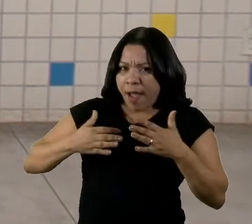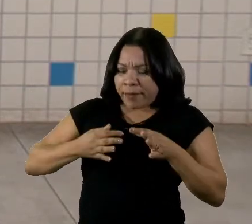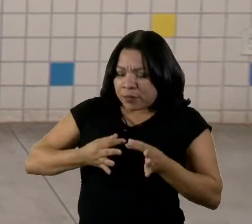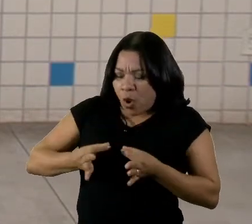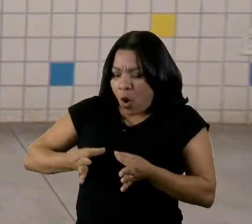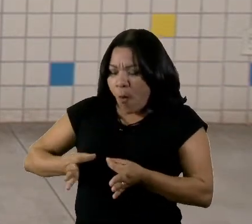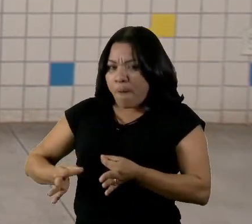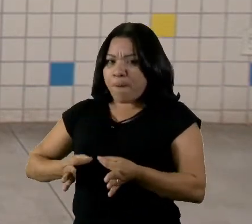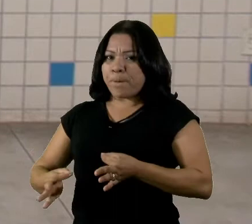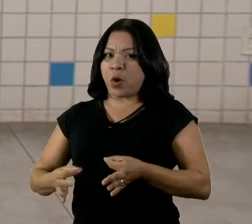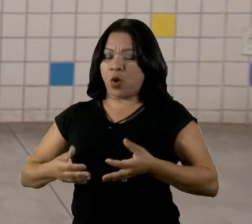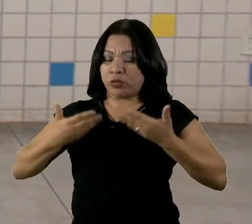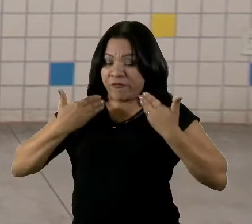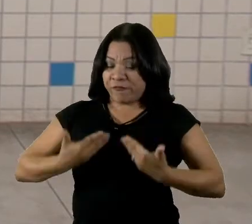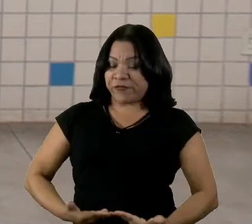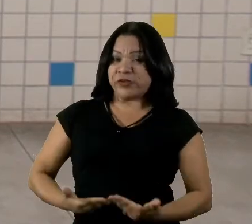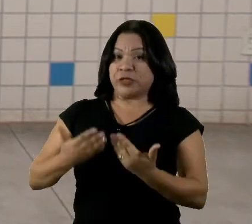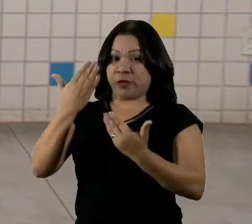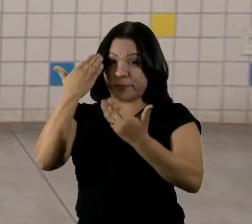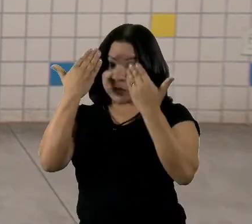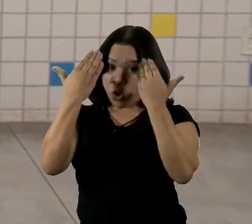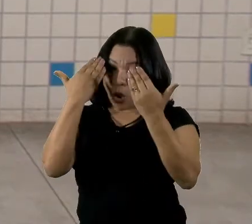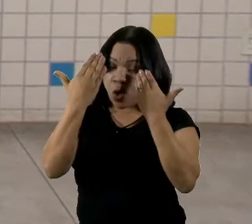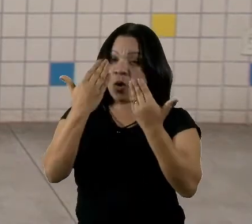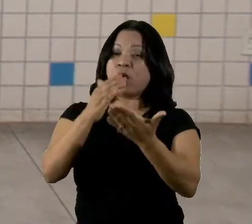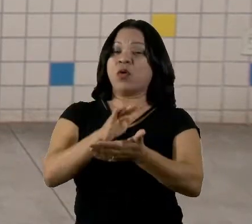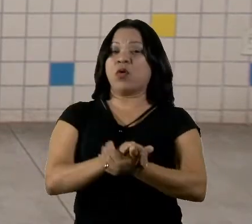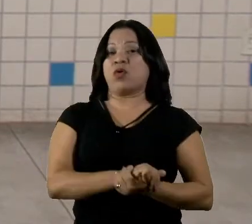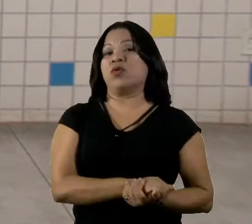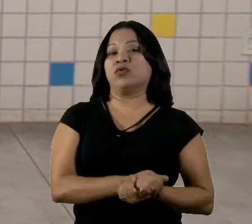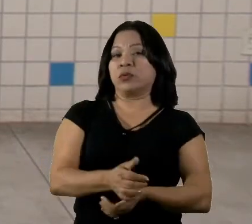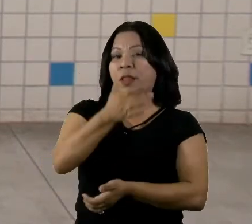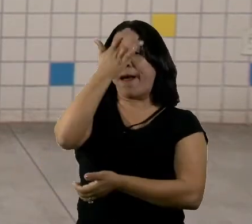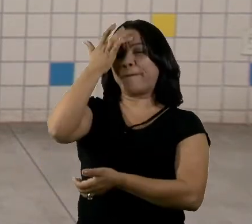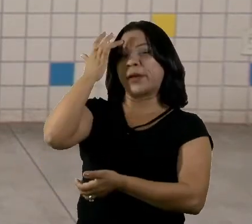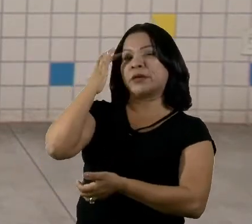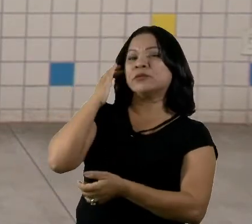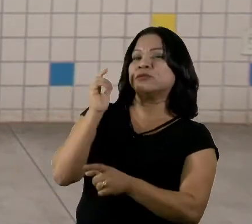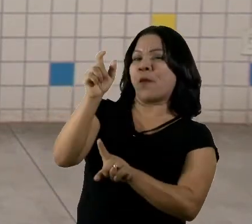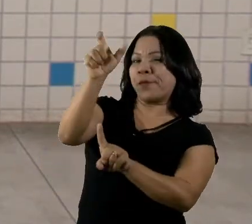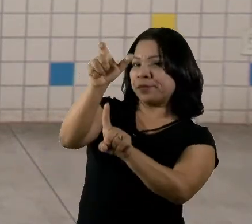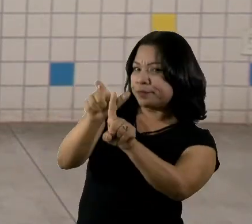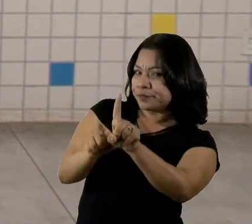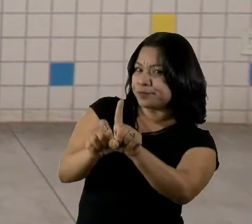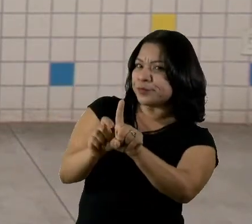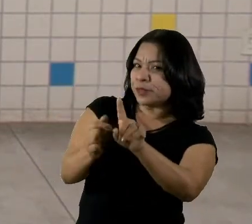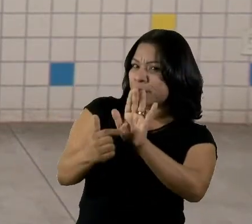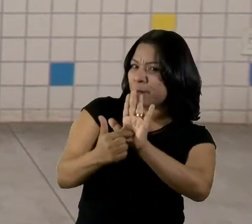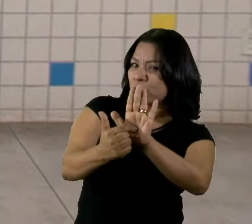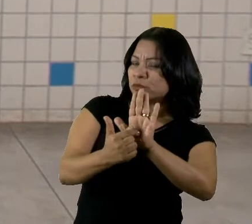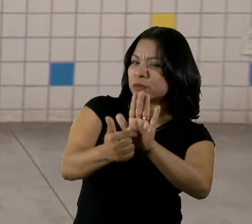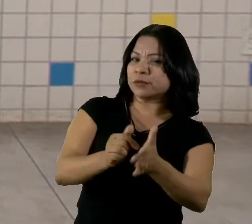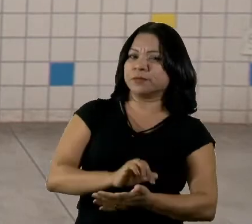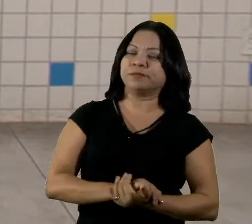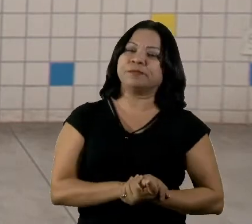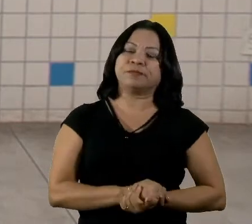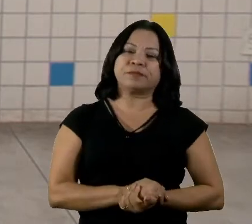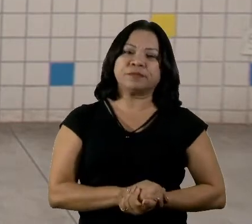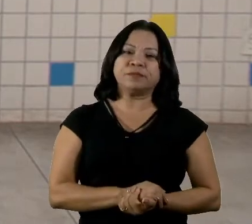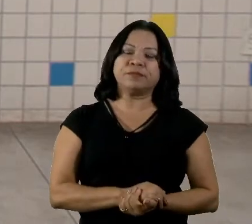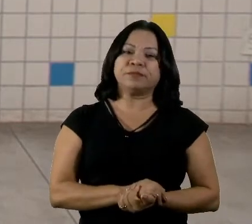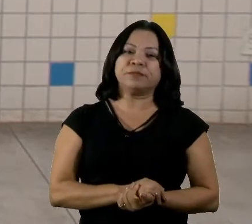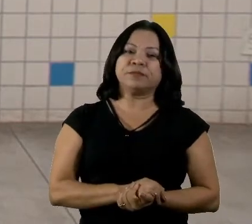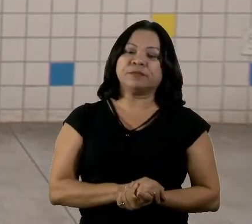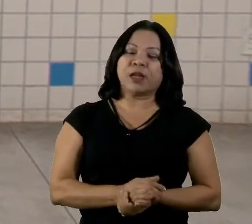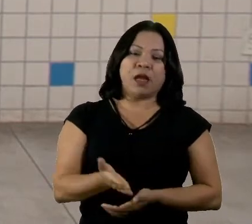físico, psicológico, de quem está sendo retratado ali, da personalidade que está sendo retratada.